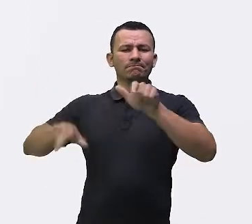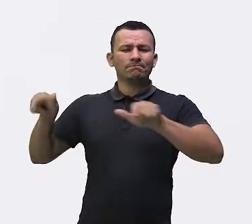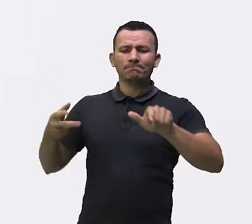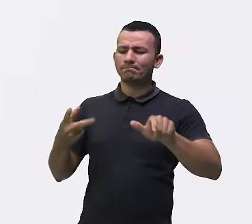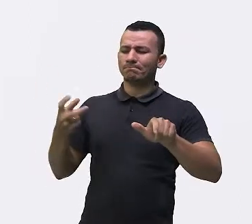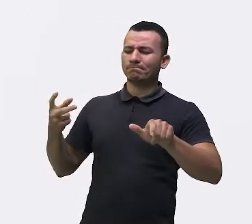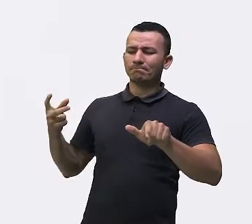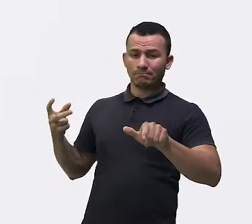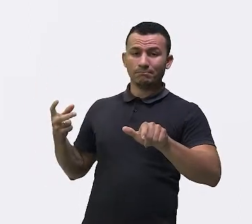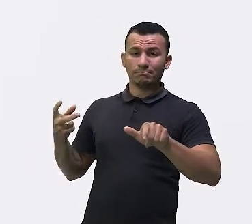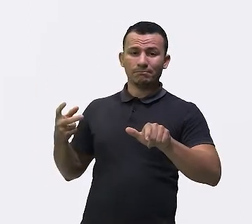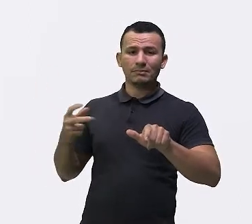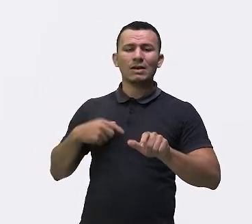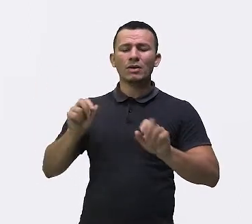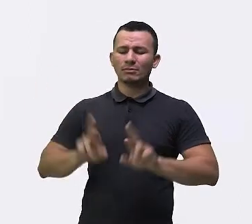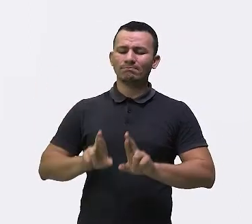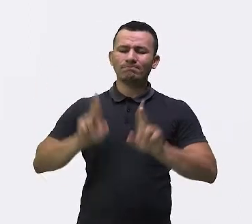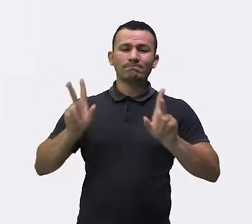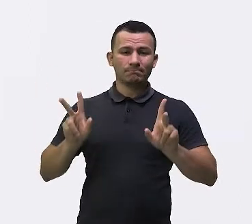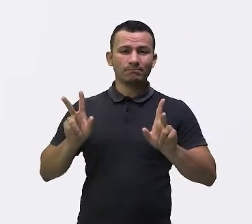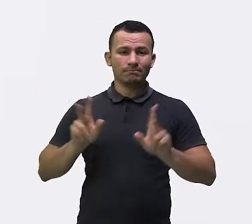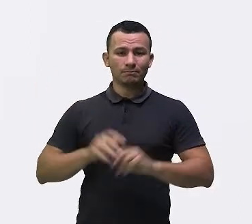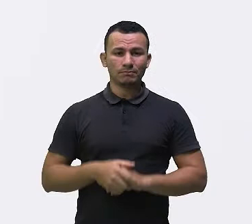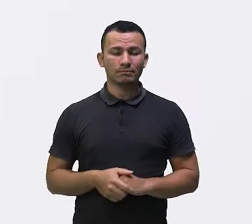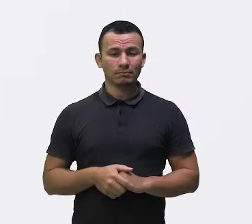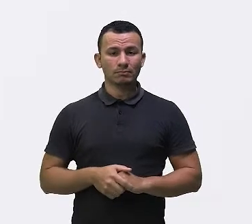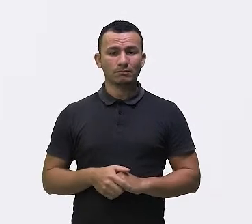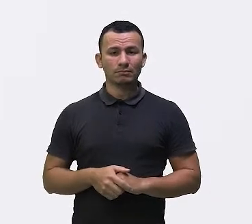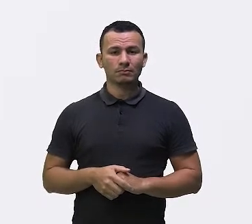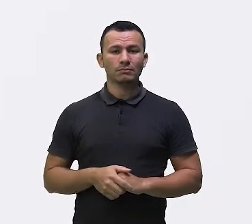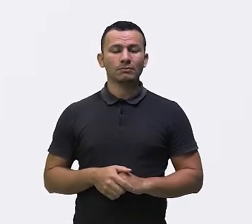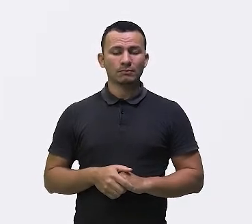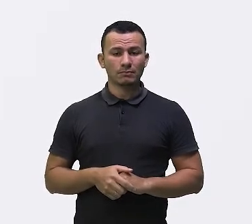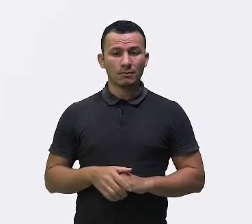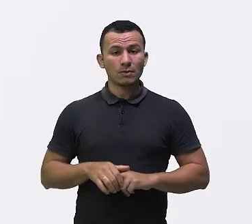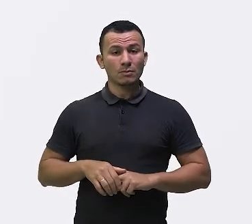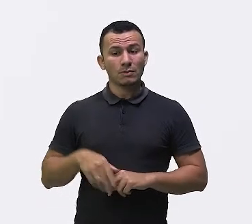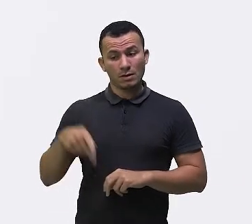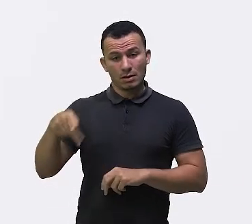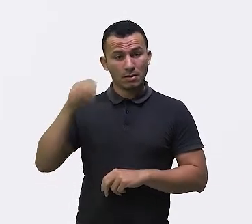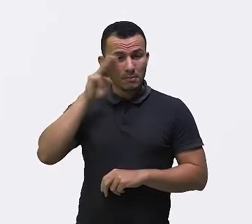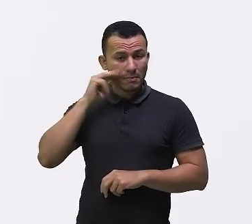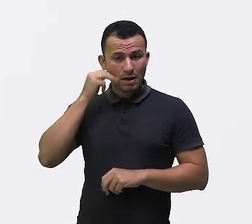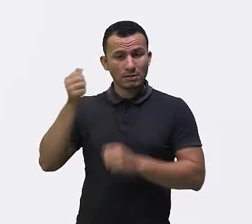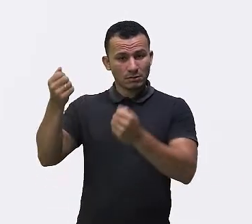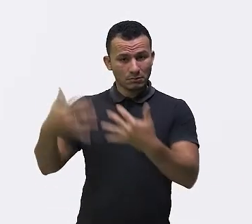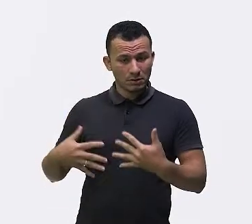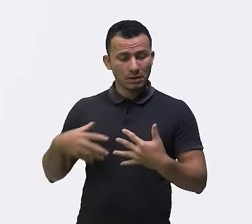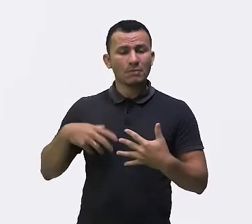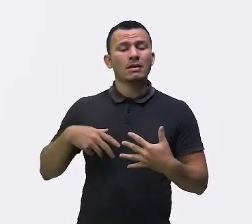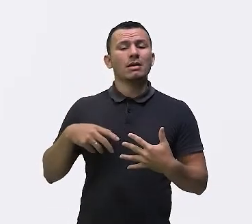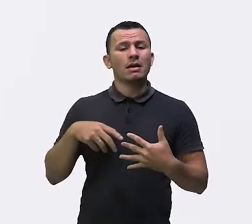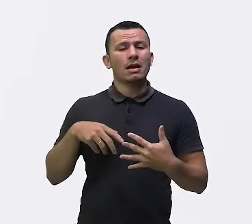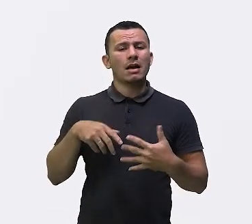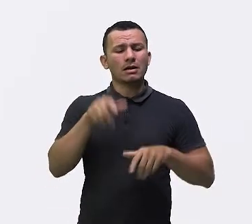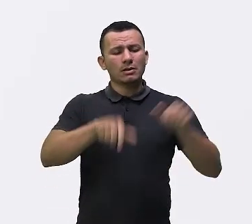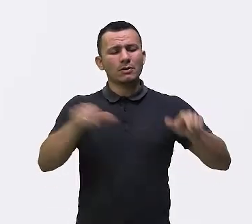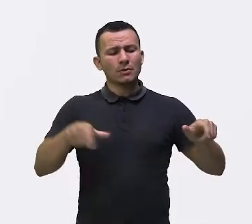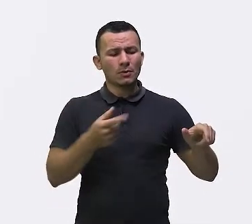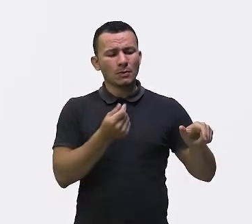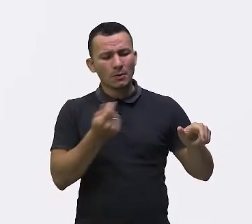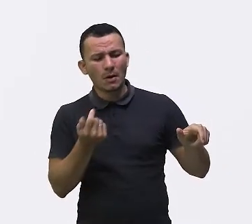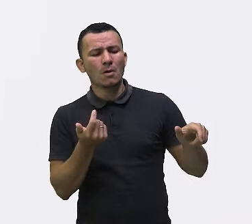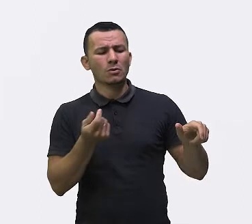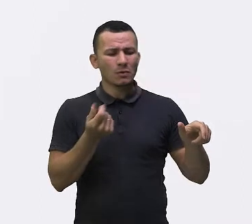sujeitos. É a diferença econômica, no caso de Marx, entre os sujeitos,